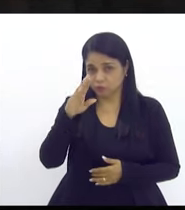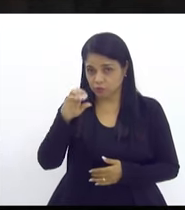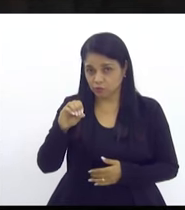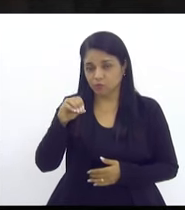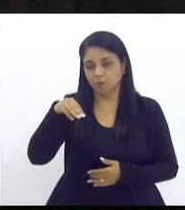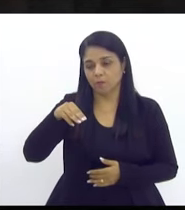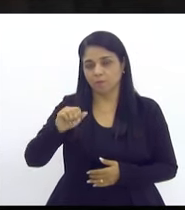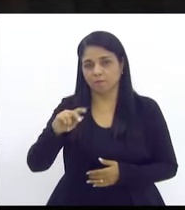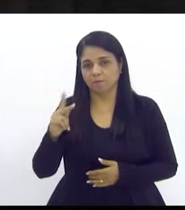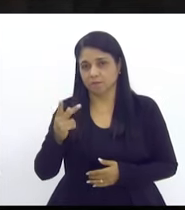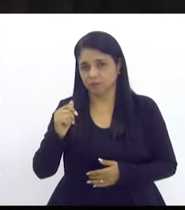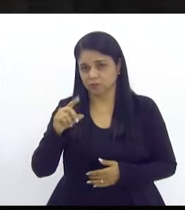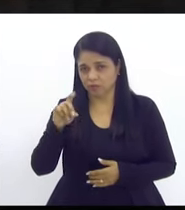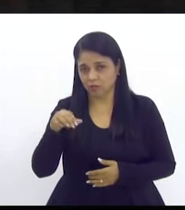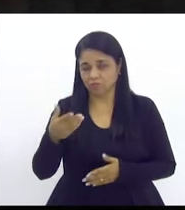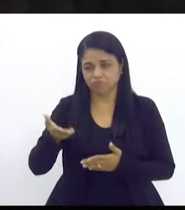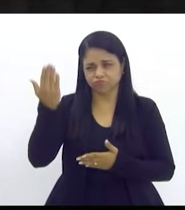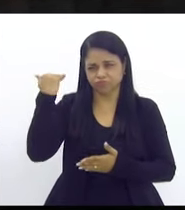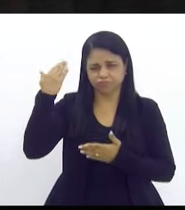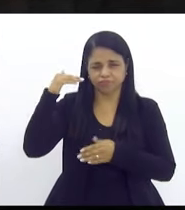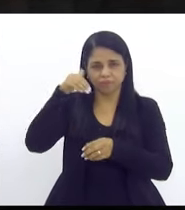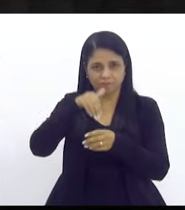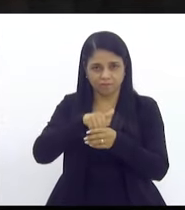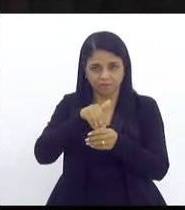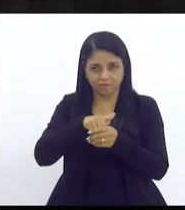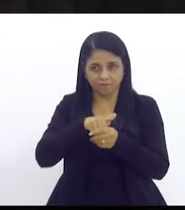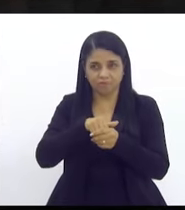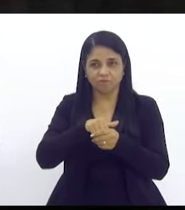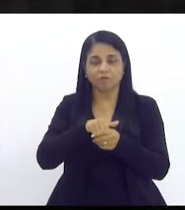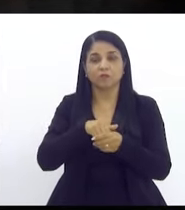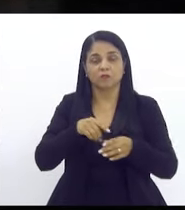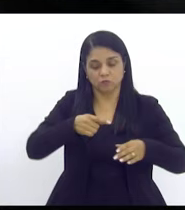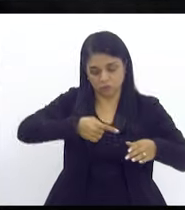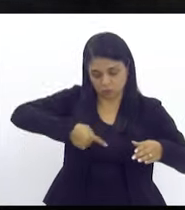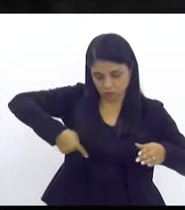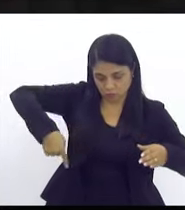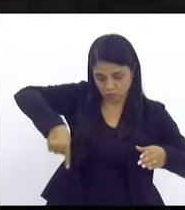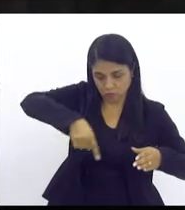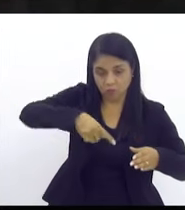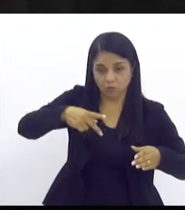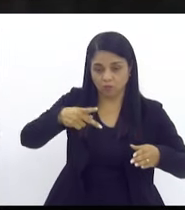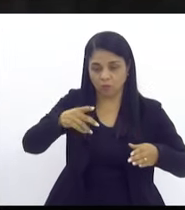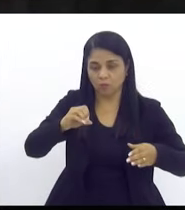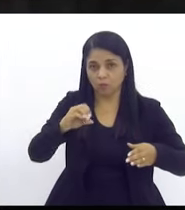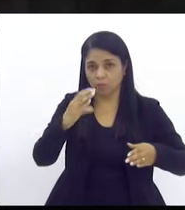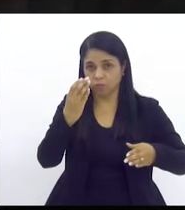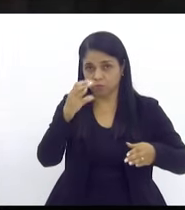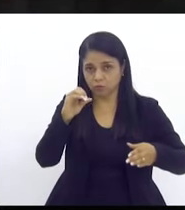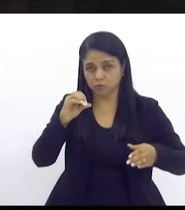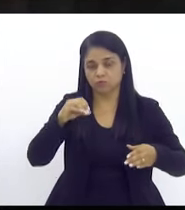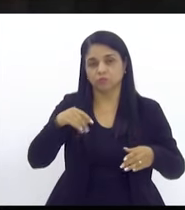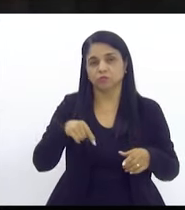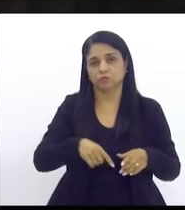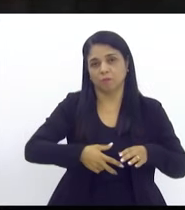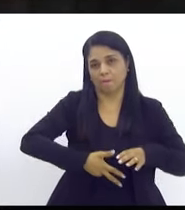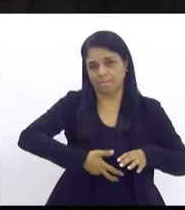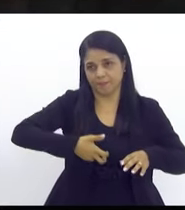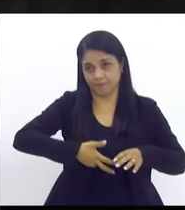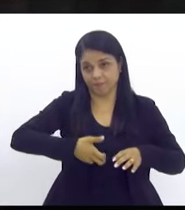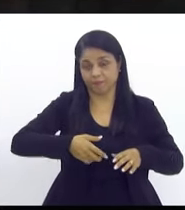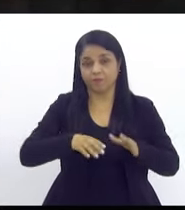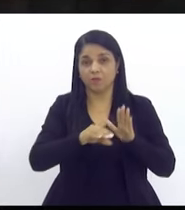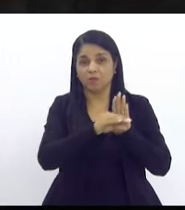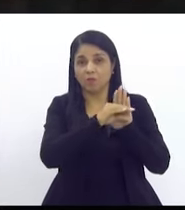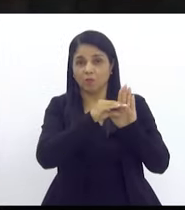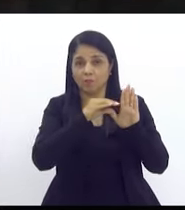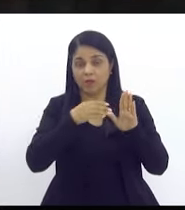outra votação, falava dos poços dos campos maduros. Então, o